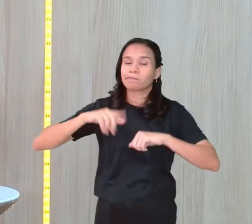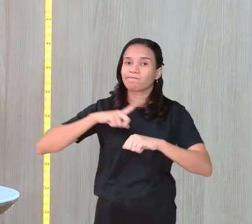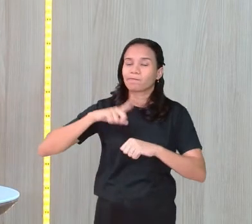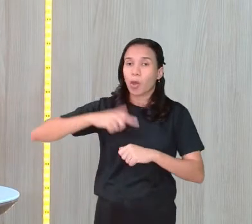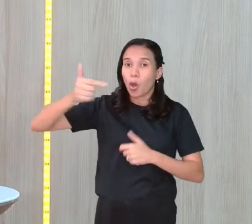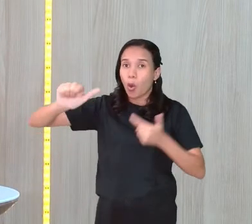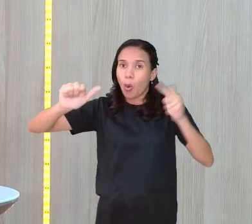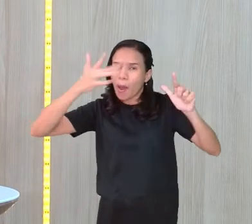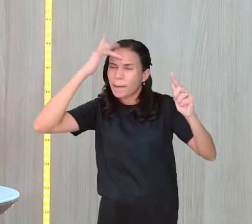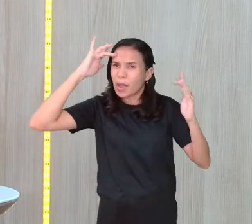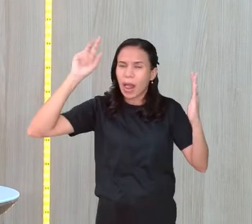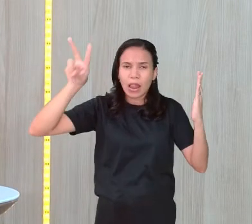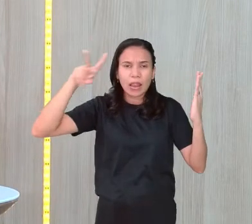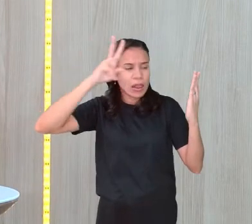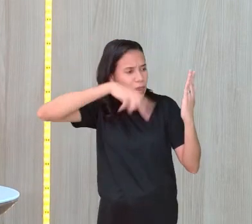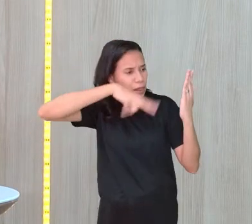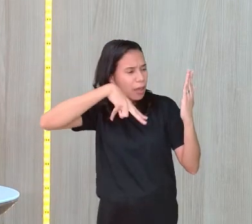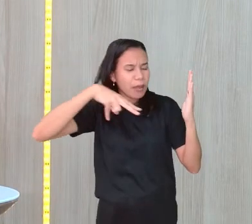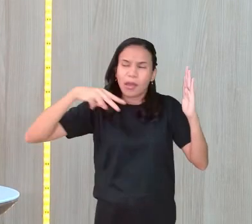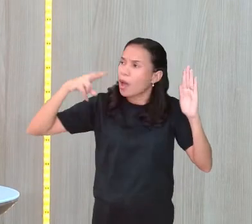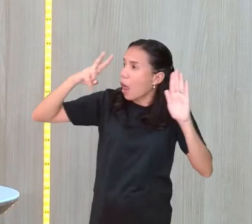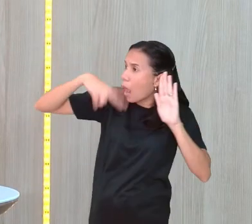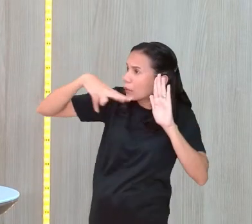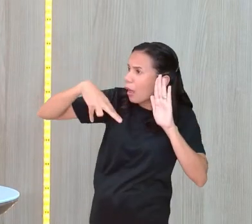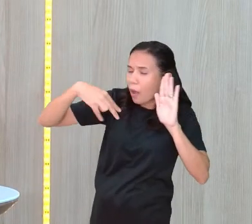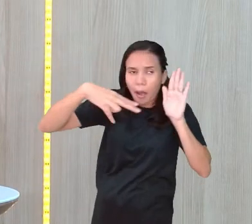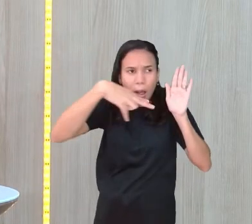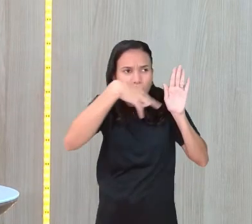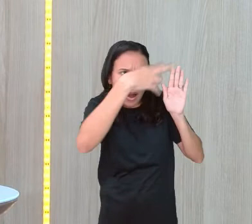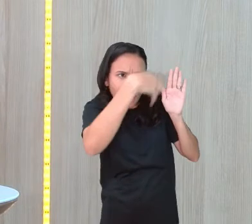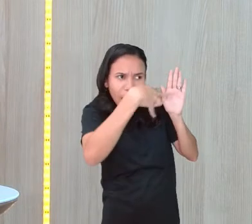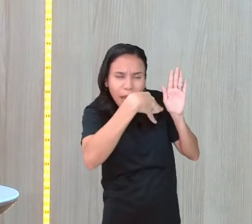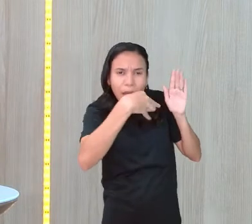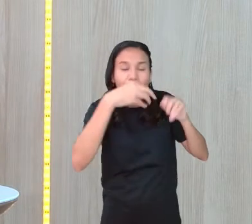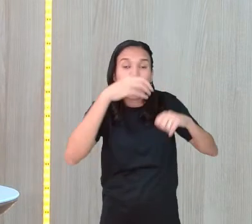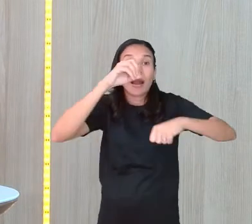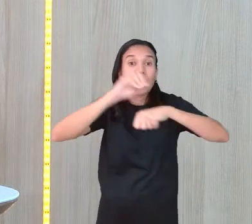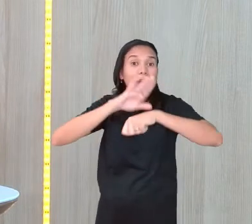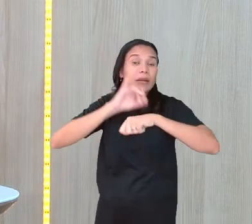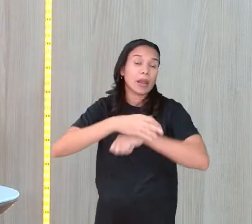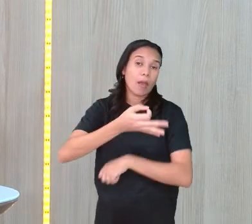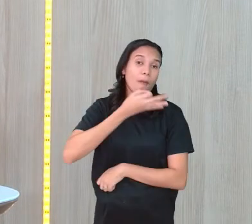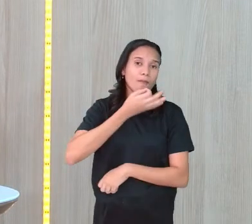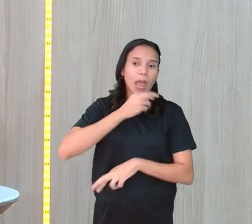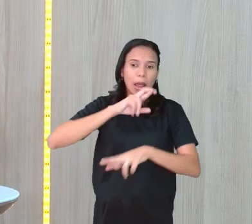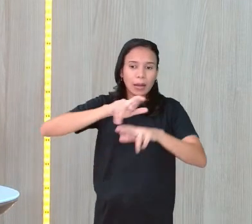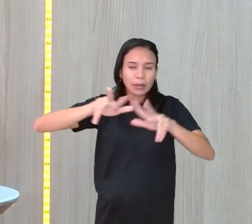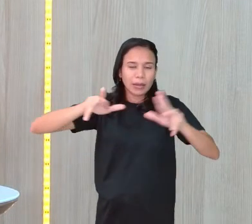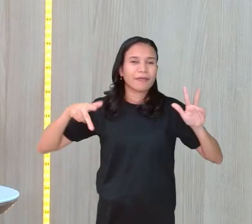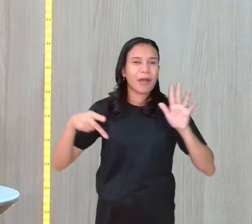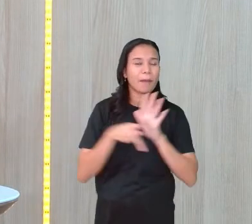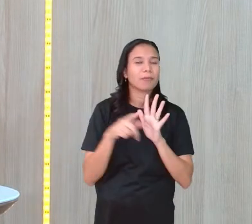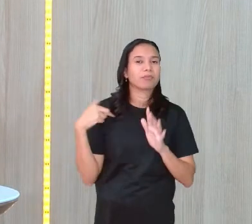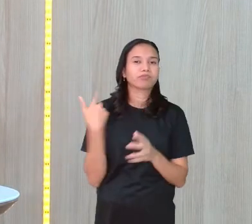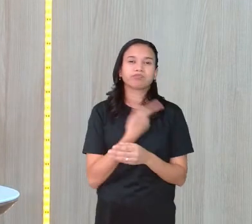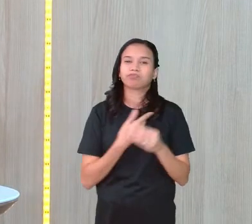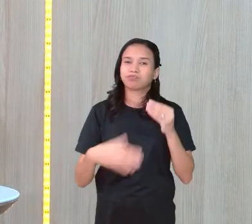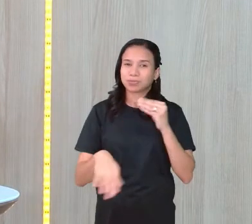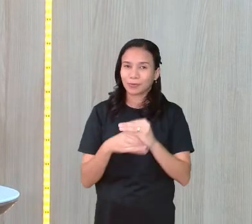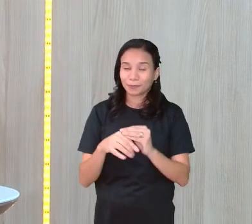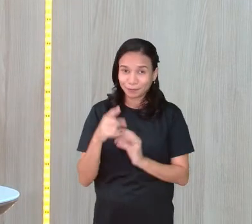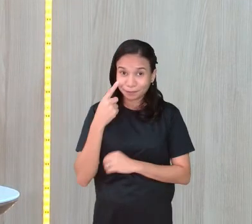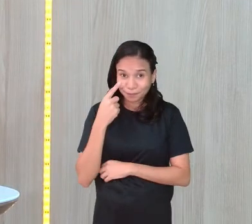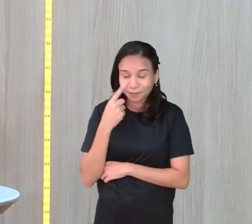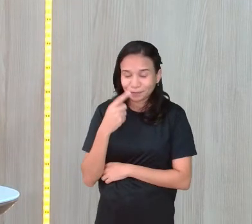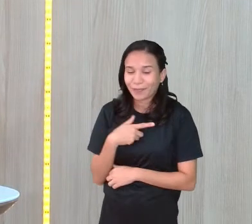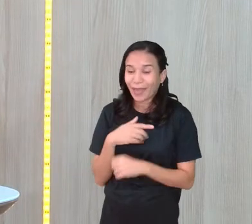outras pessoas leem, não é só nem o professor, né, Adriana? Sim, Isabel. É bem interessante para o nosso texto. Eu vou aqui confidenciar. Quando eu